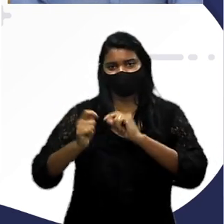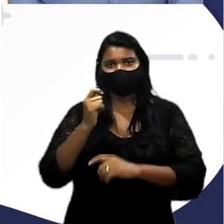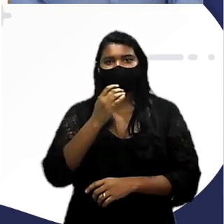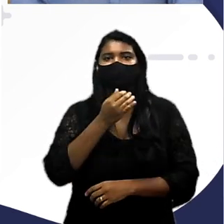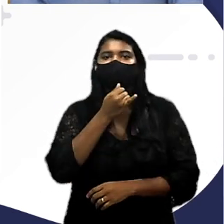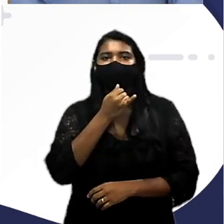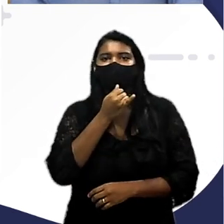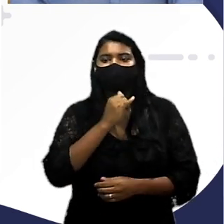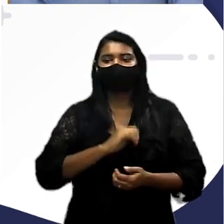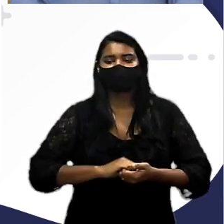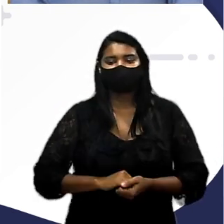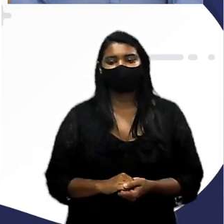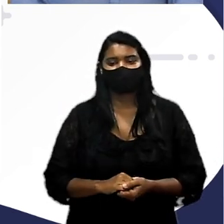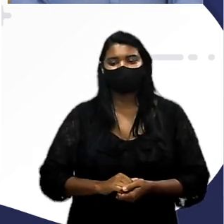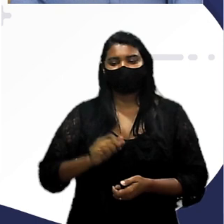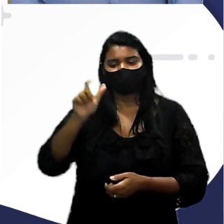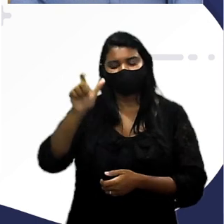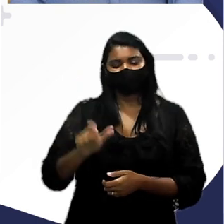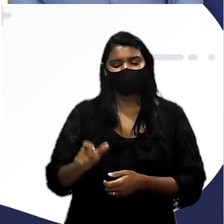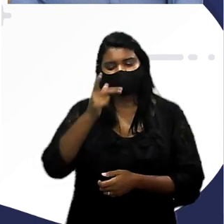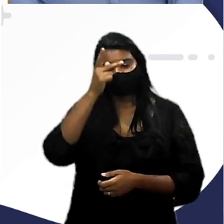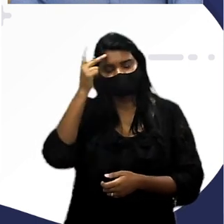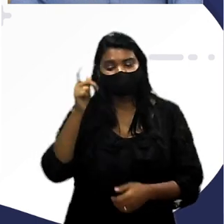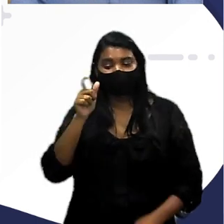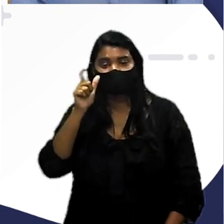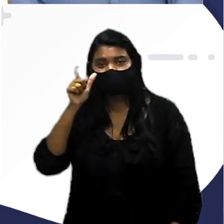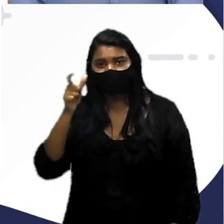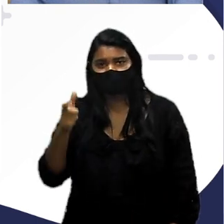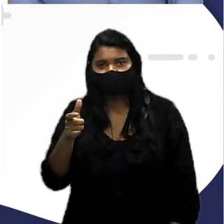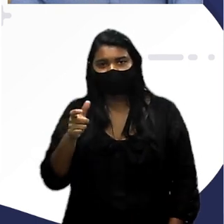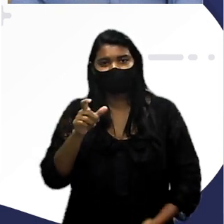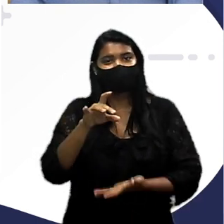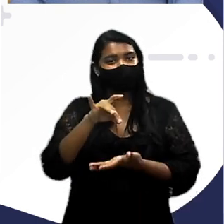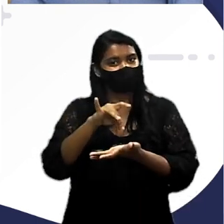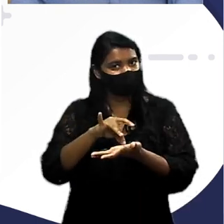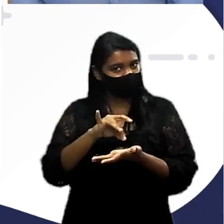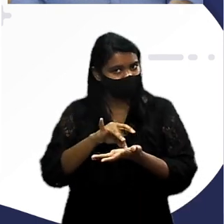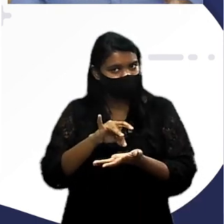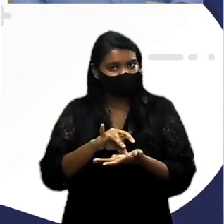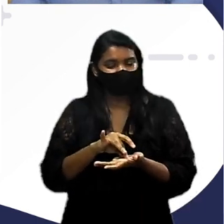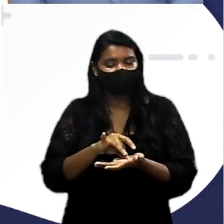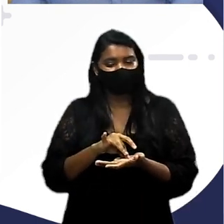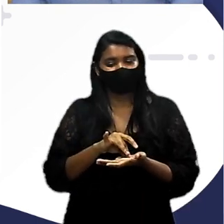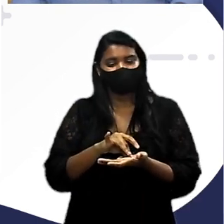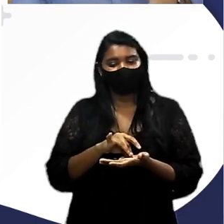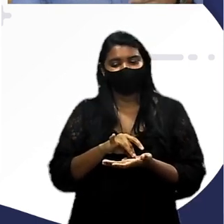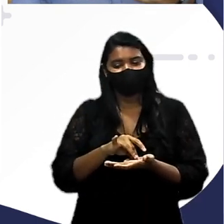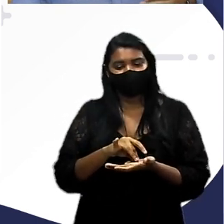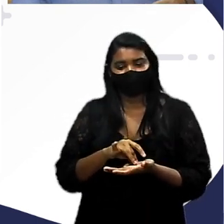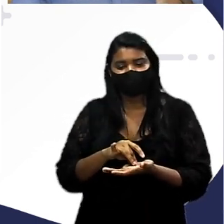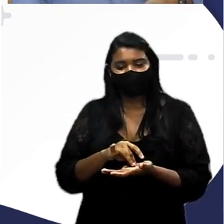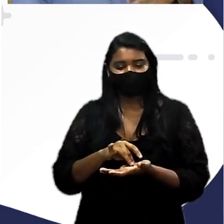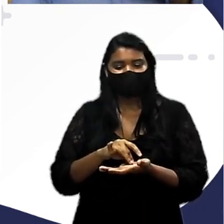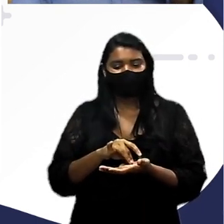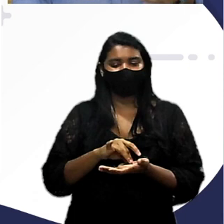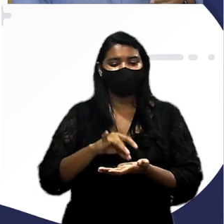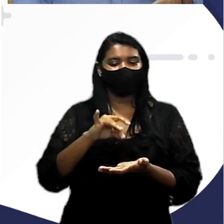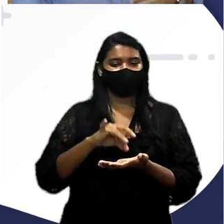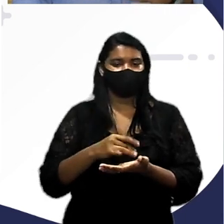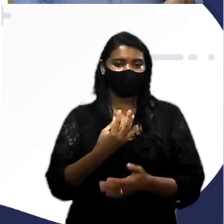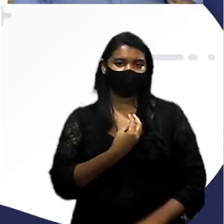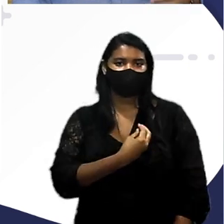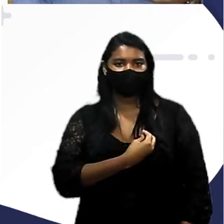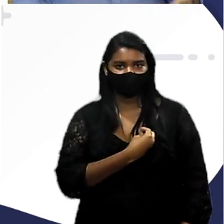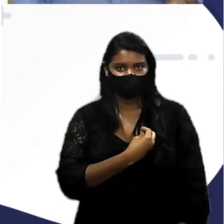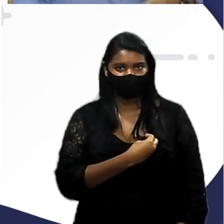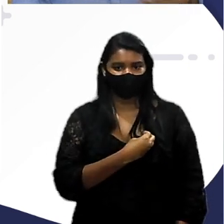exemplo, são pessoas que têm interesse, na verdade, não é que nem interesse, mas que, na verdade,